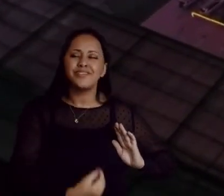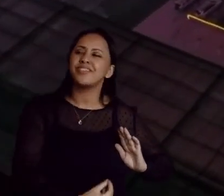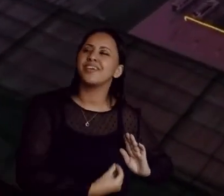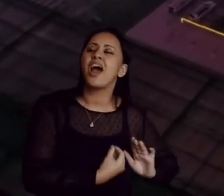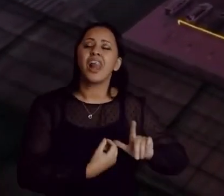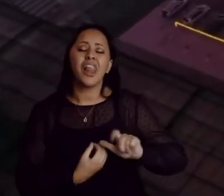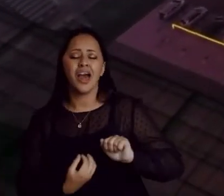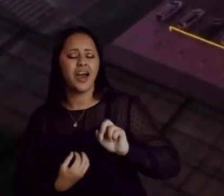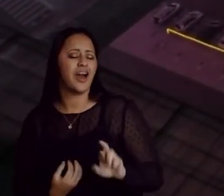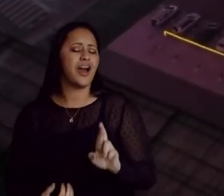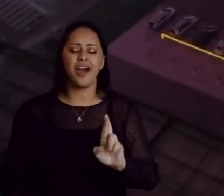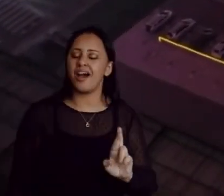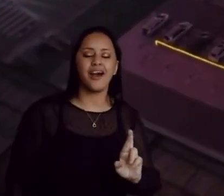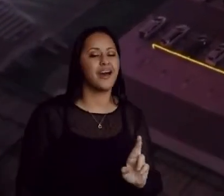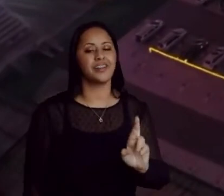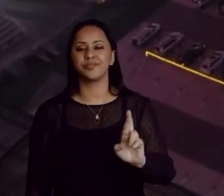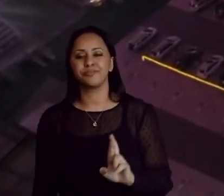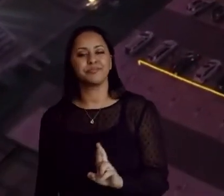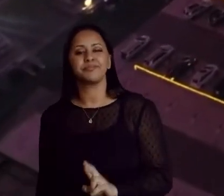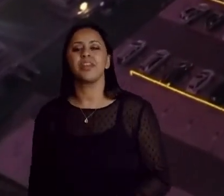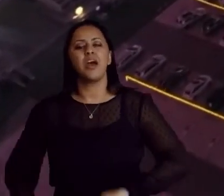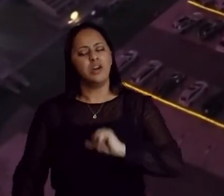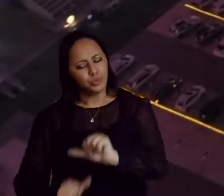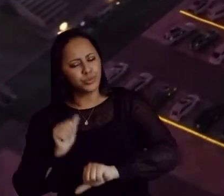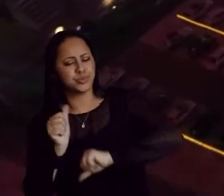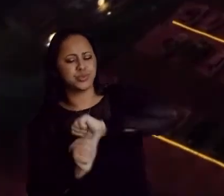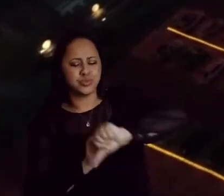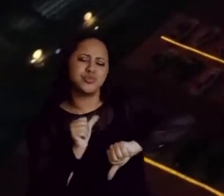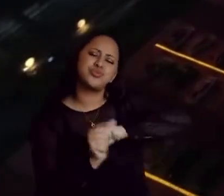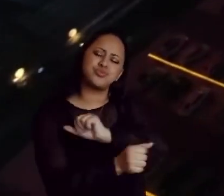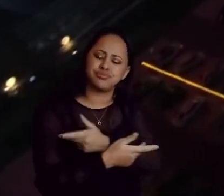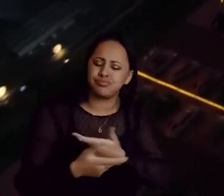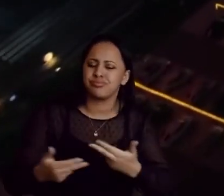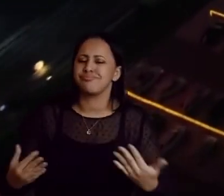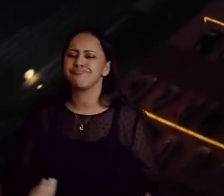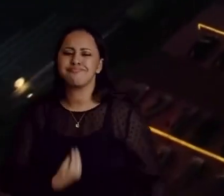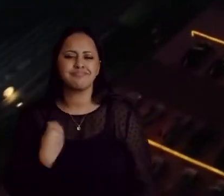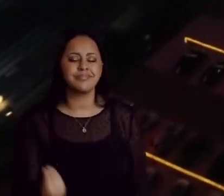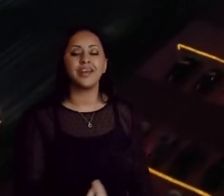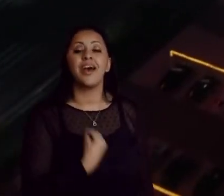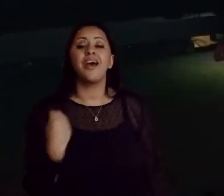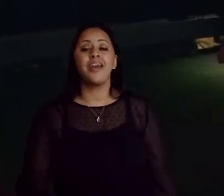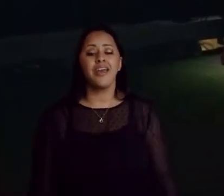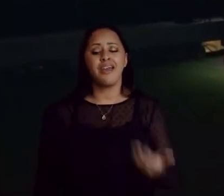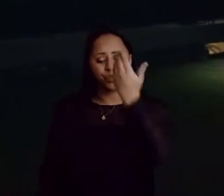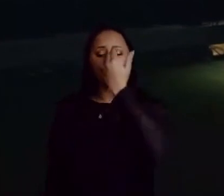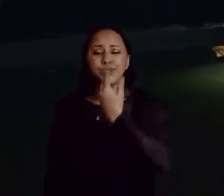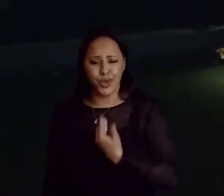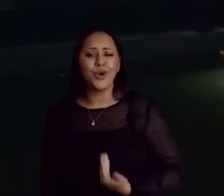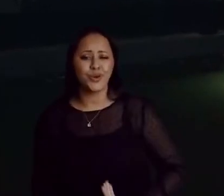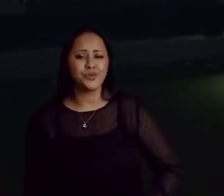morada, eu sou teu lar. Muda, Deus. Mude as coisas de lugar.